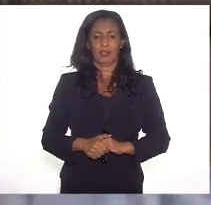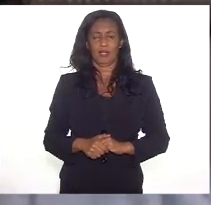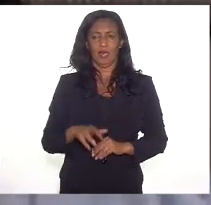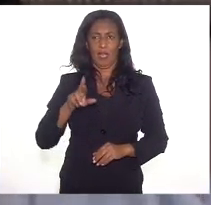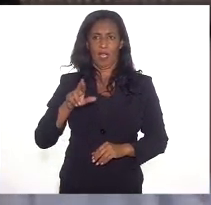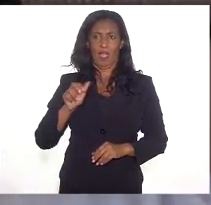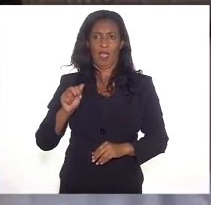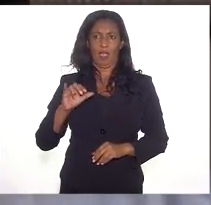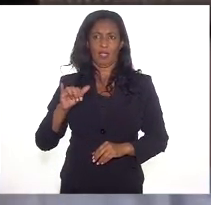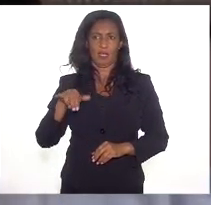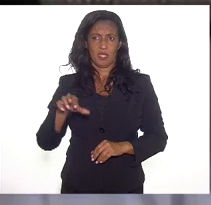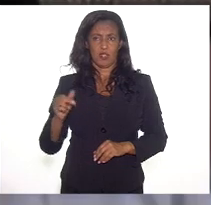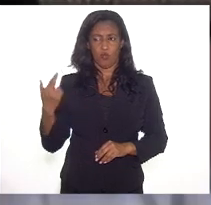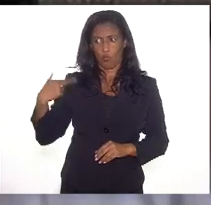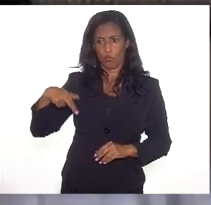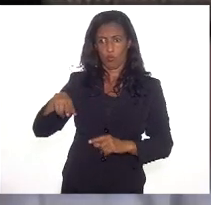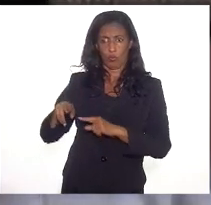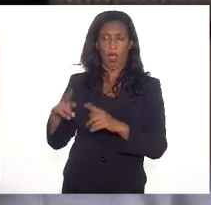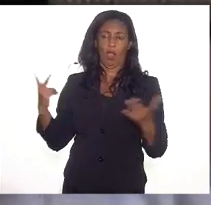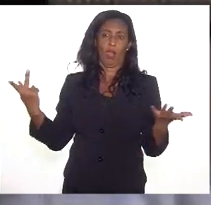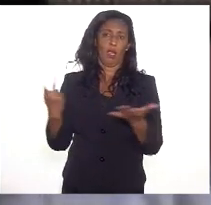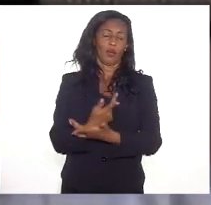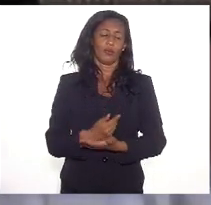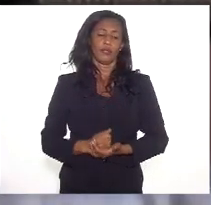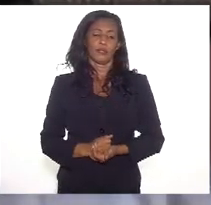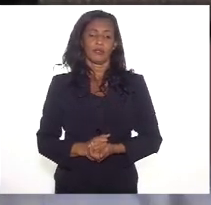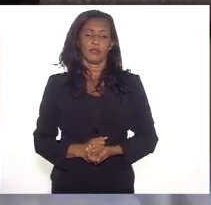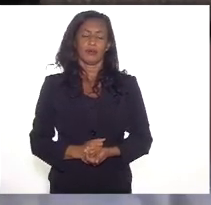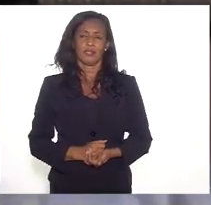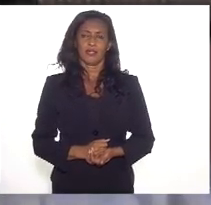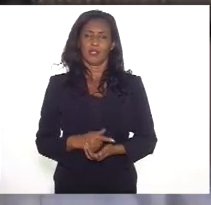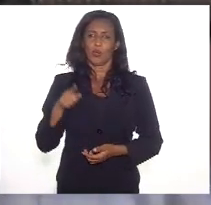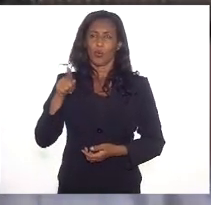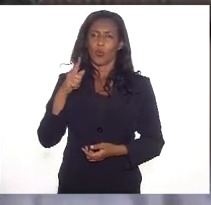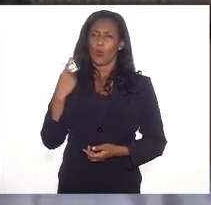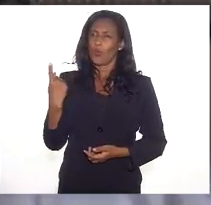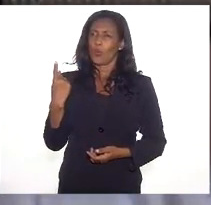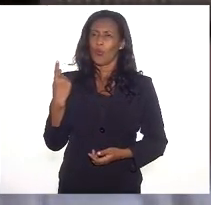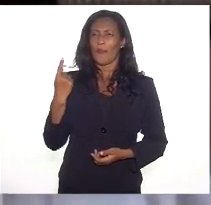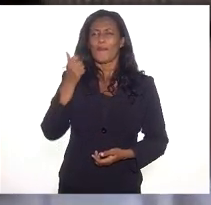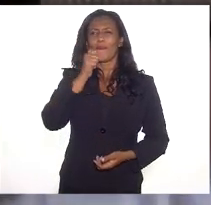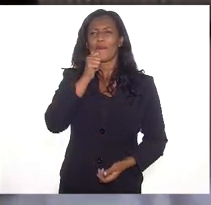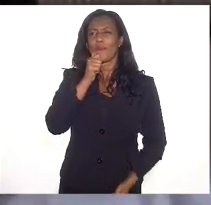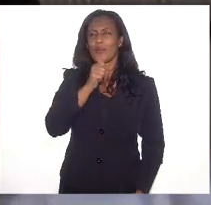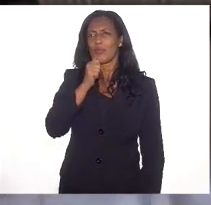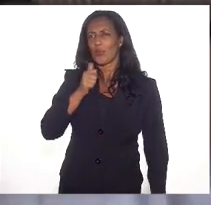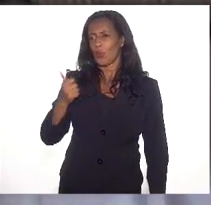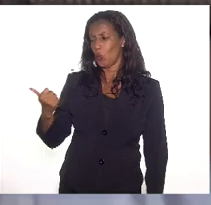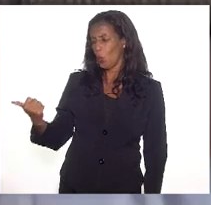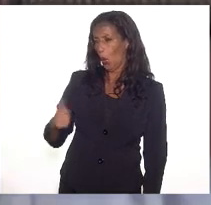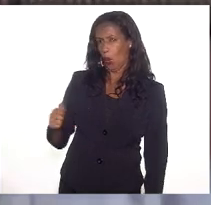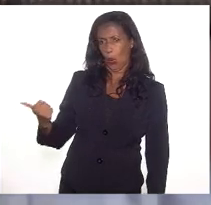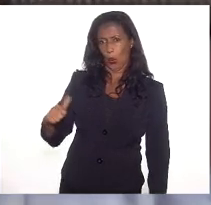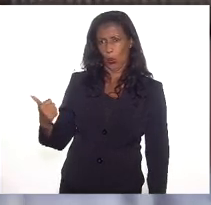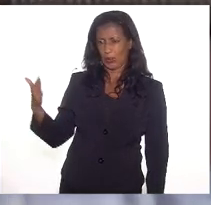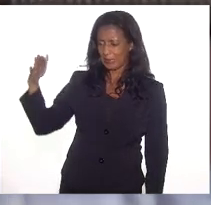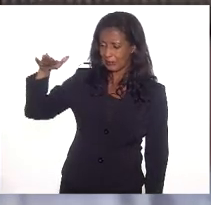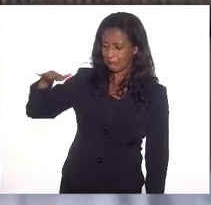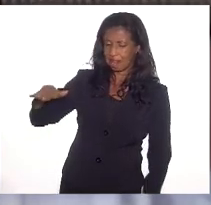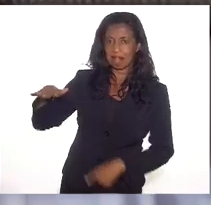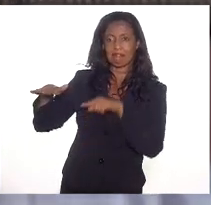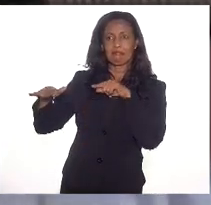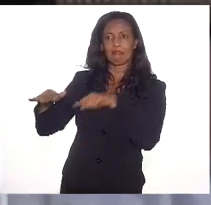racismo religioso aconteceu com uma menor de idade, de 11 anos, que teve ampla divulgação, a